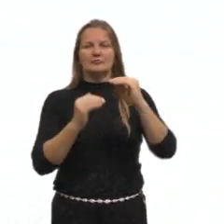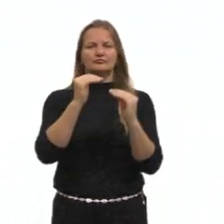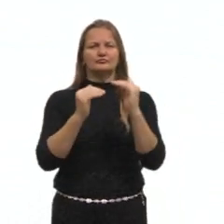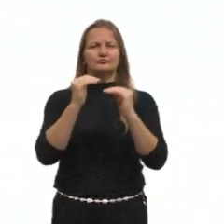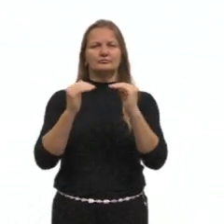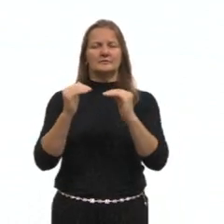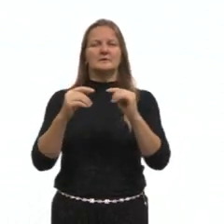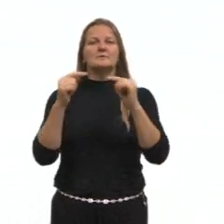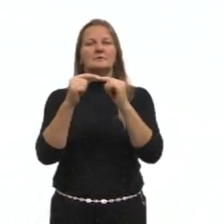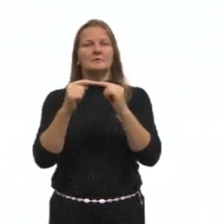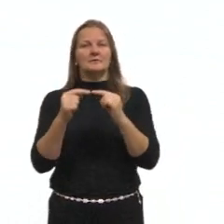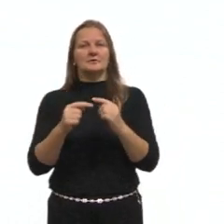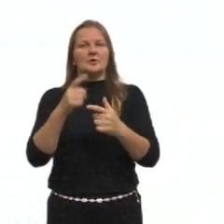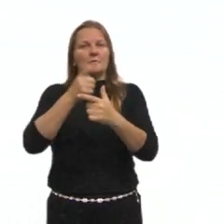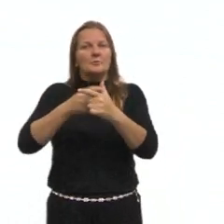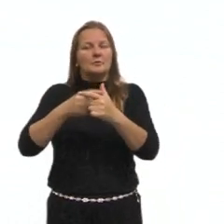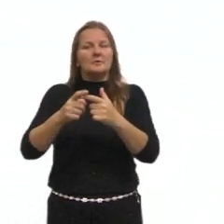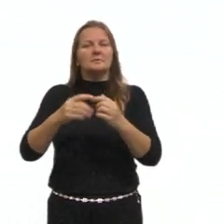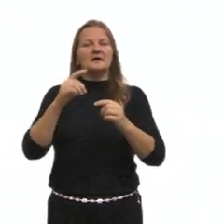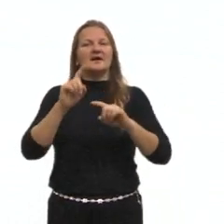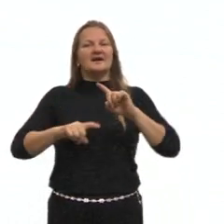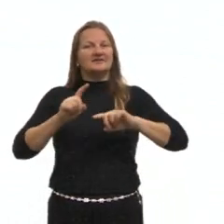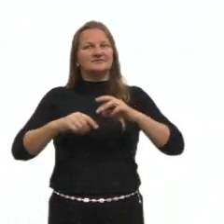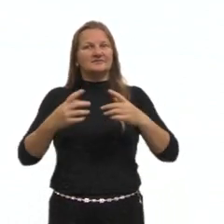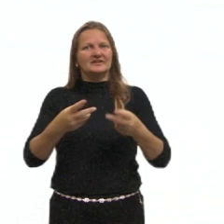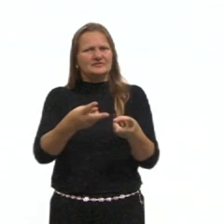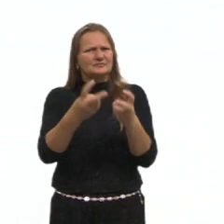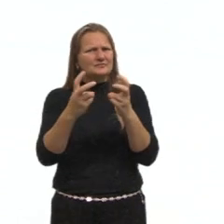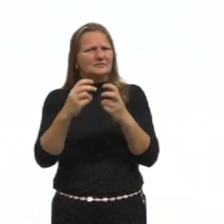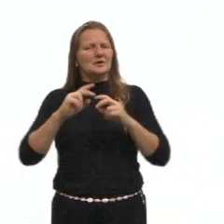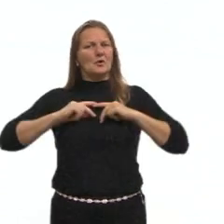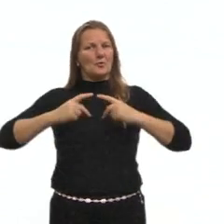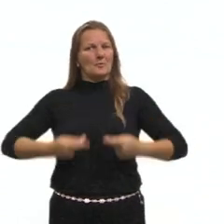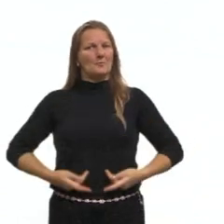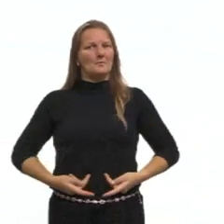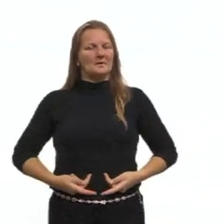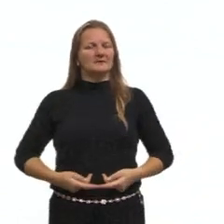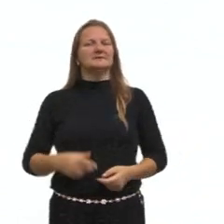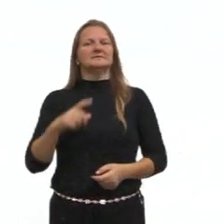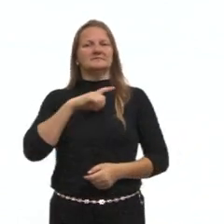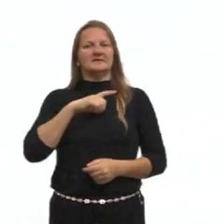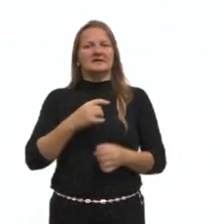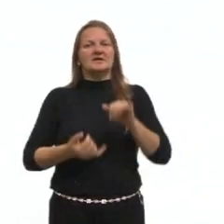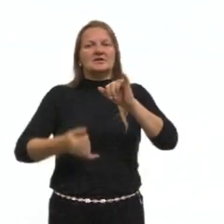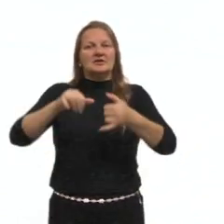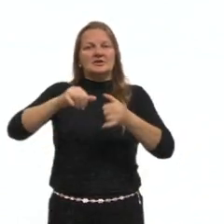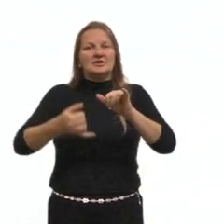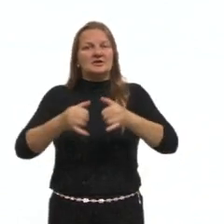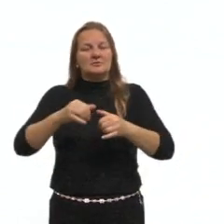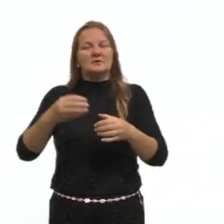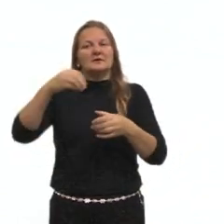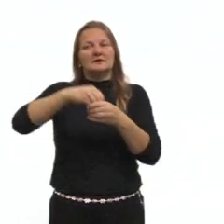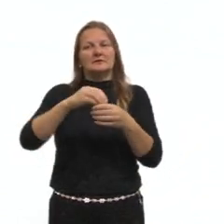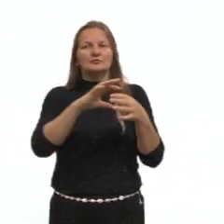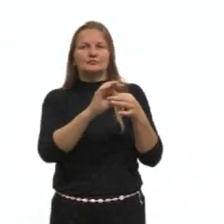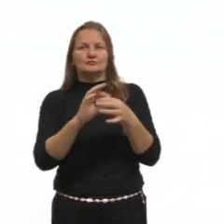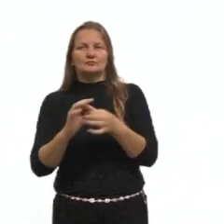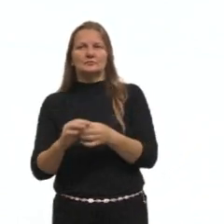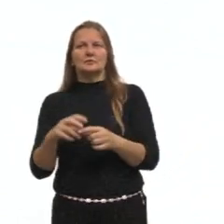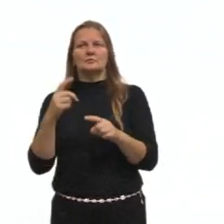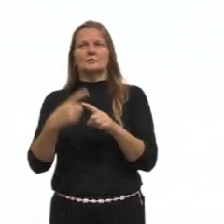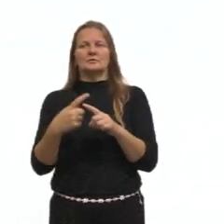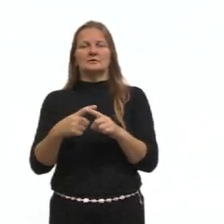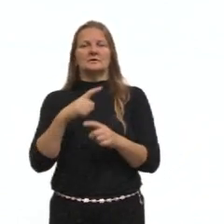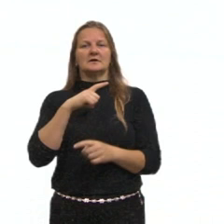em decorrência das atividades exploratórias humanas e aí entra muito a química nesse sentido pois temos